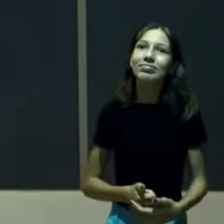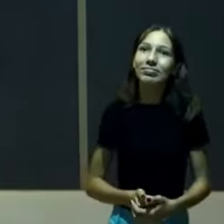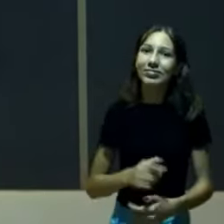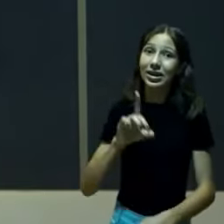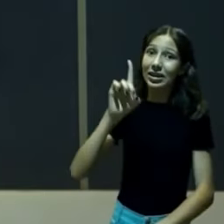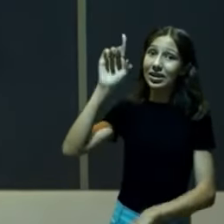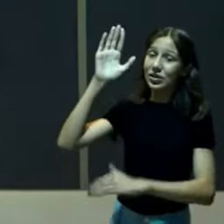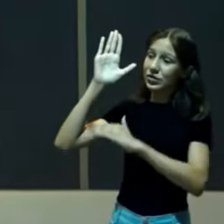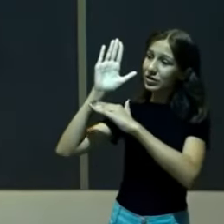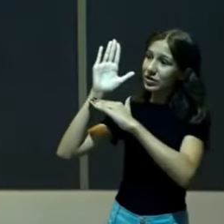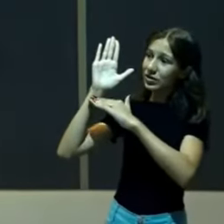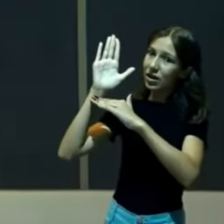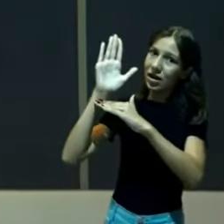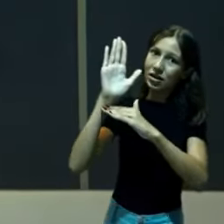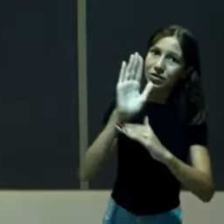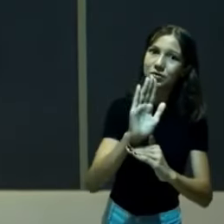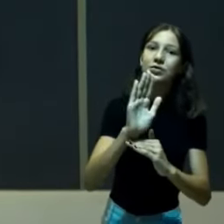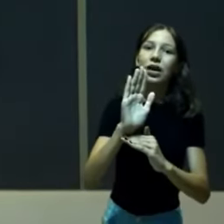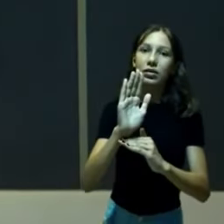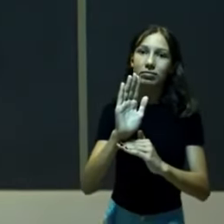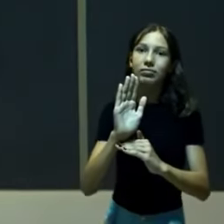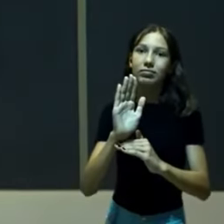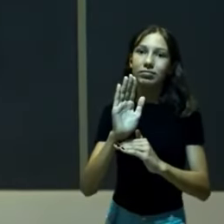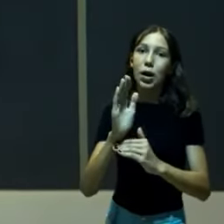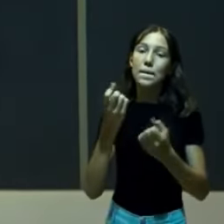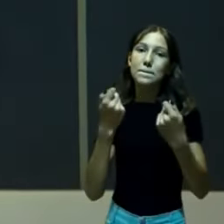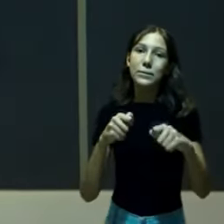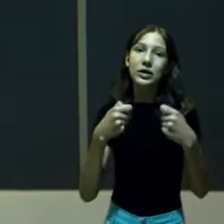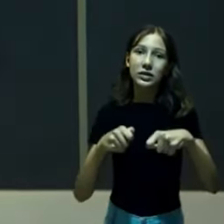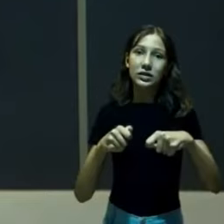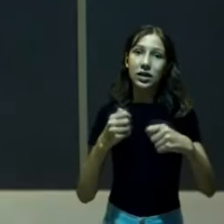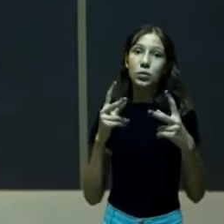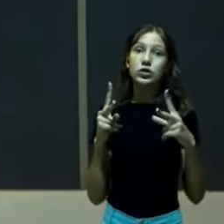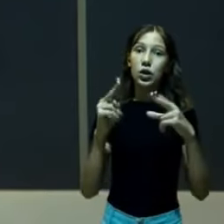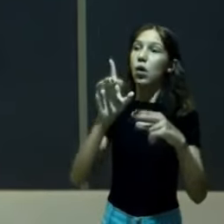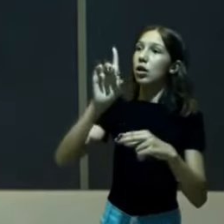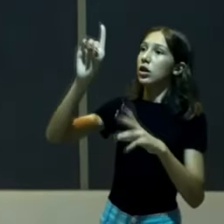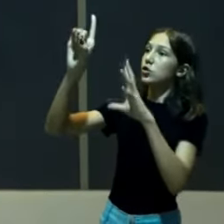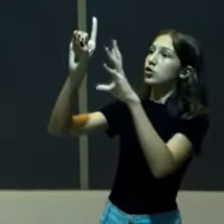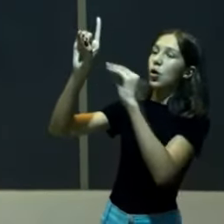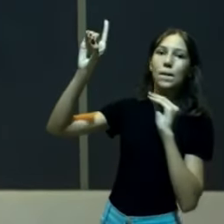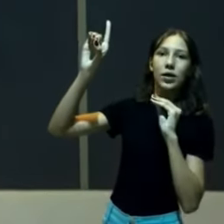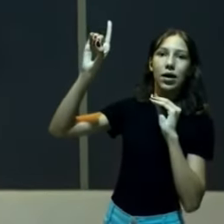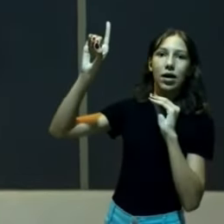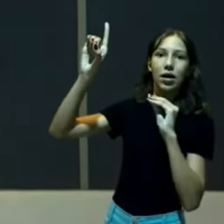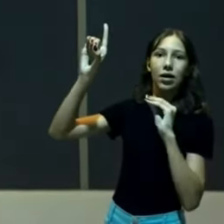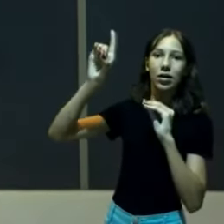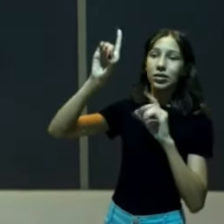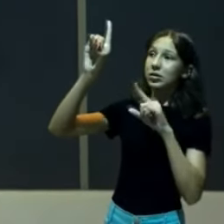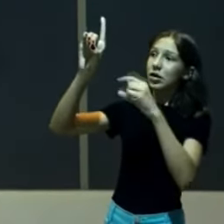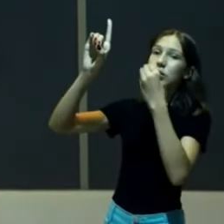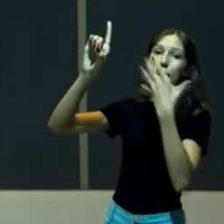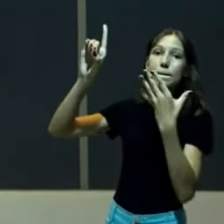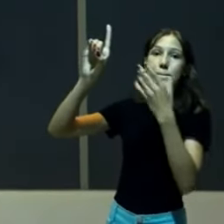a sermos generosos como Deus é generoso. A maior prova, e eu termino